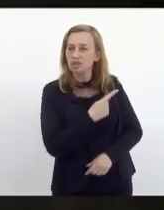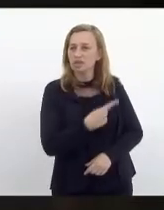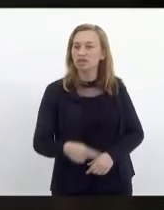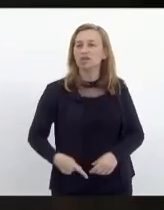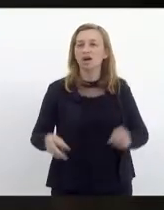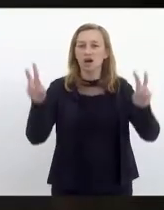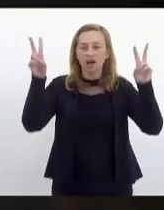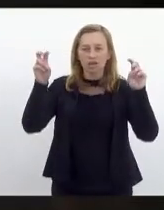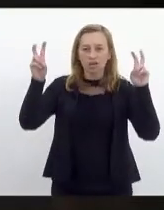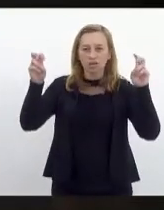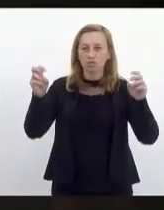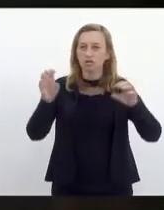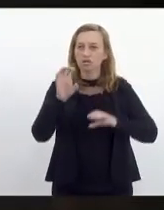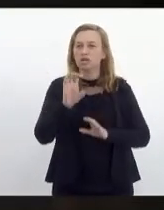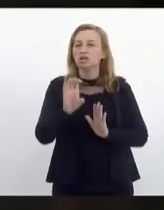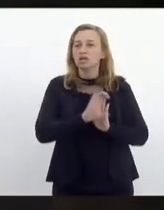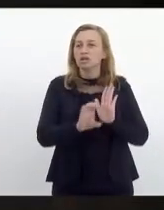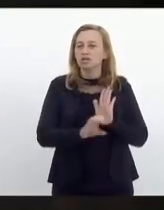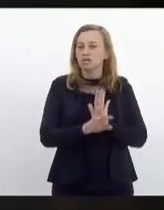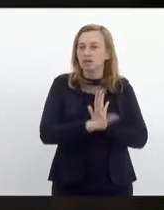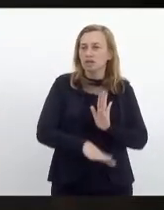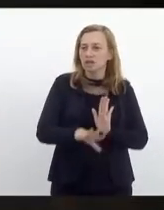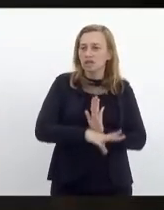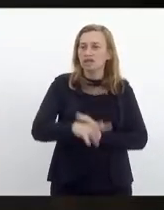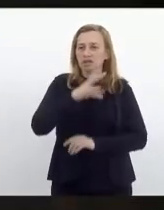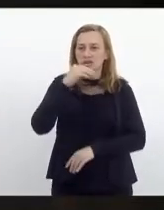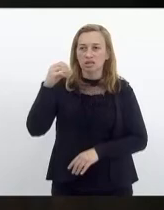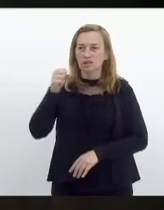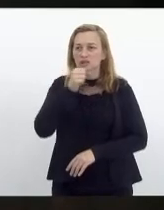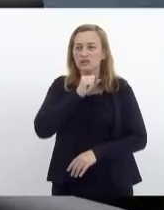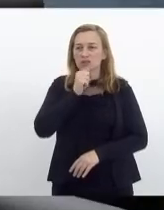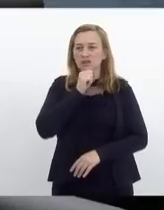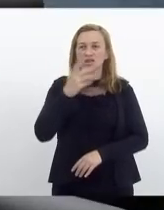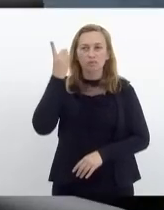Assuntos da Criança, Adolescente e do Idoso, deputada Rosane Félix.